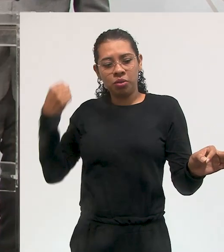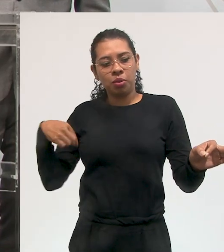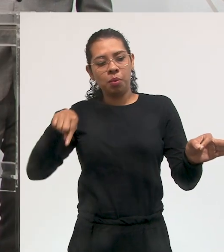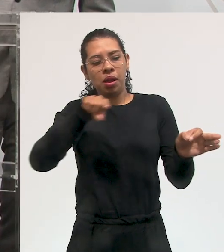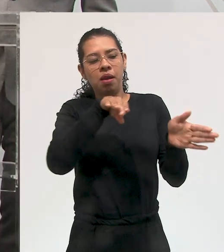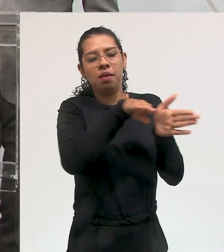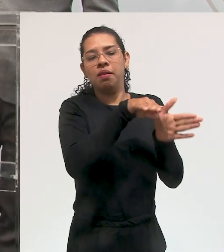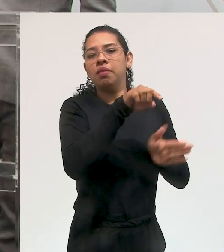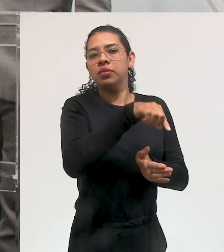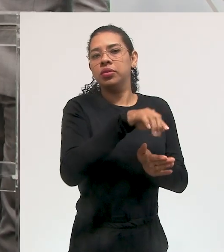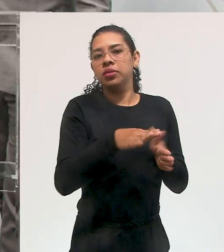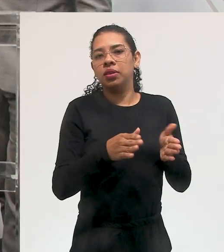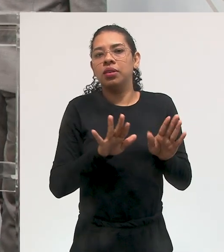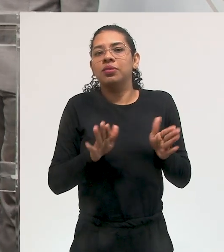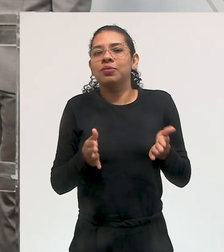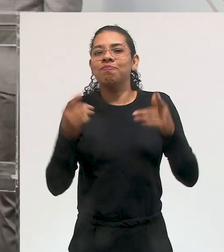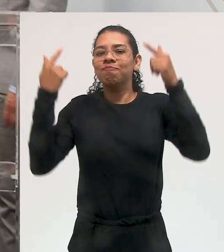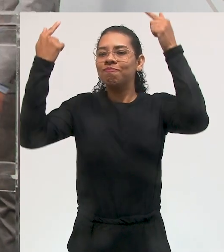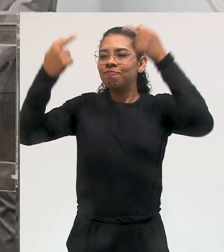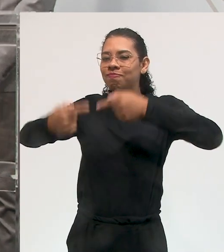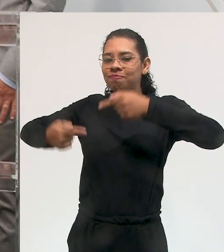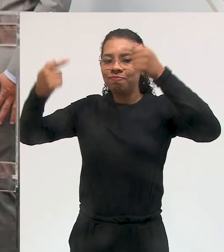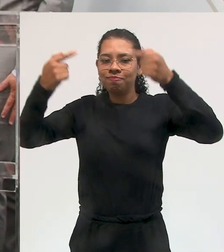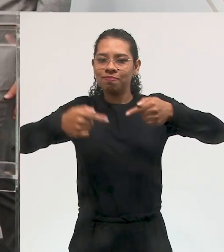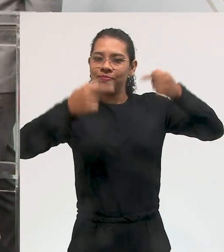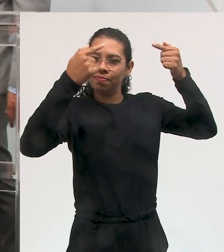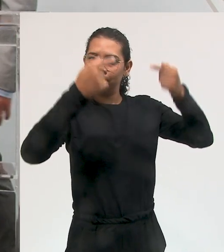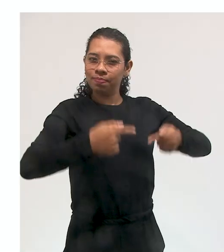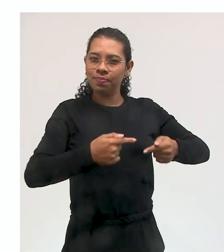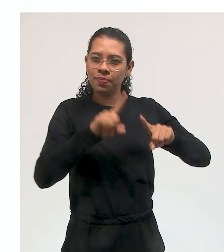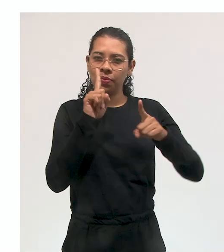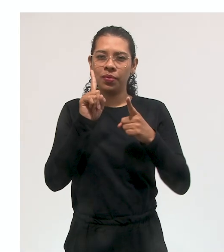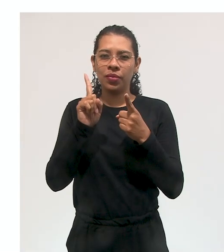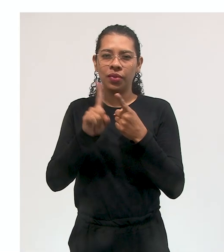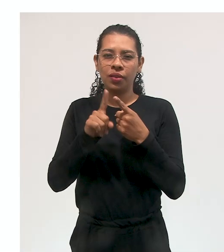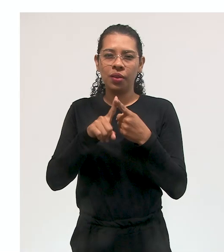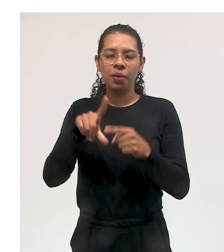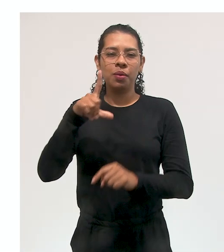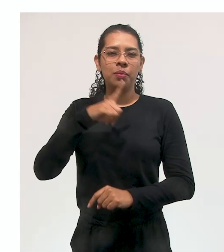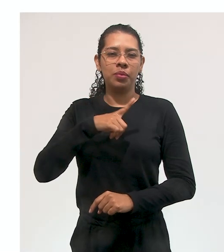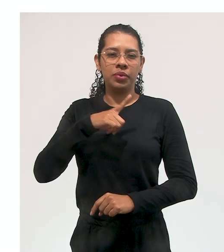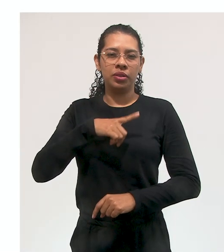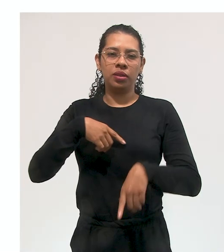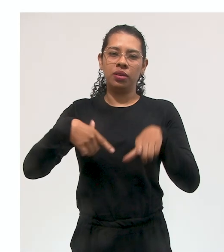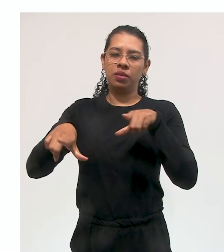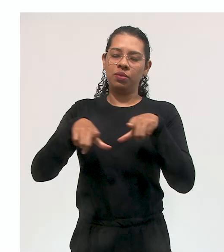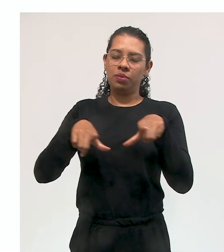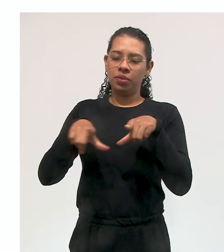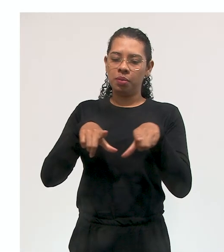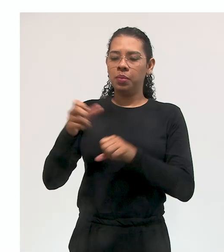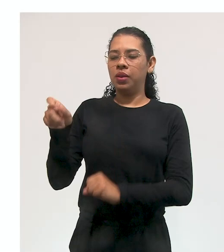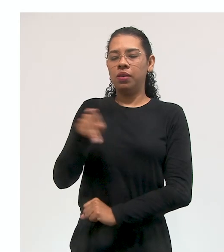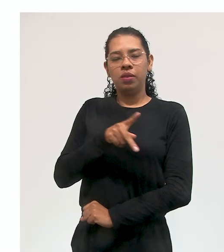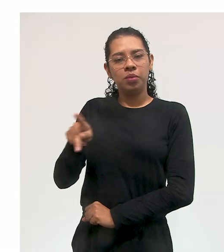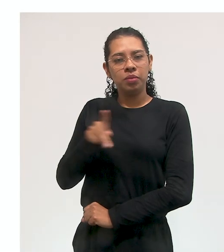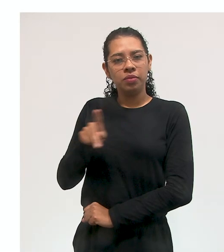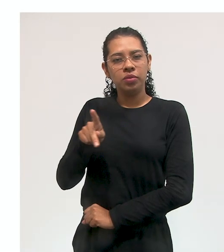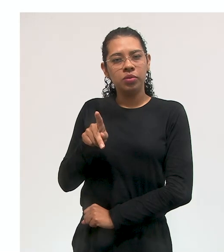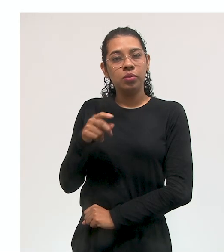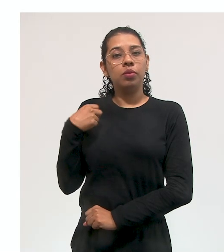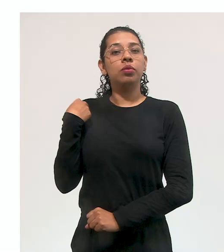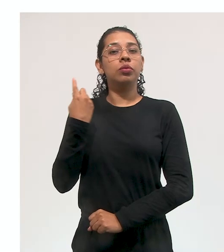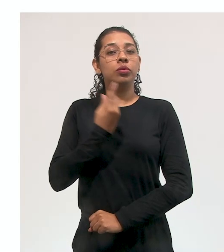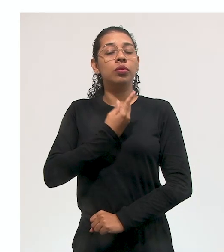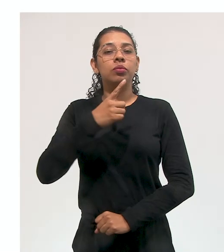políticas públicas, ela é um desafio aí para ser enfrentado, ok? Relação entre profissionalismo e intensificação do trabalho docente. Ou seja,